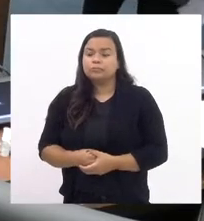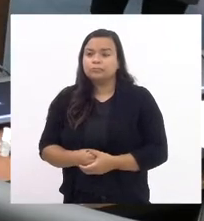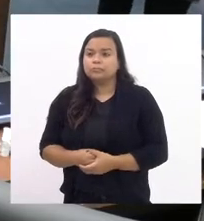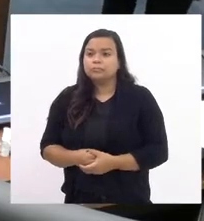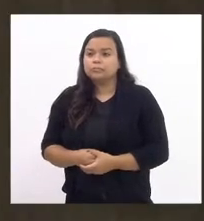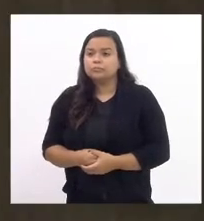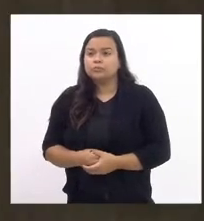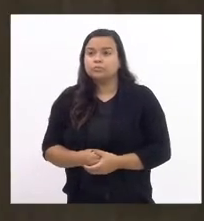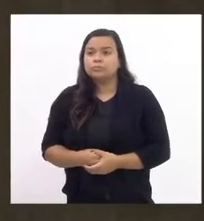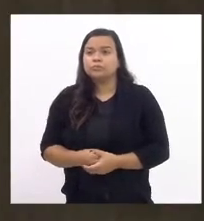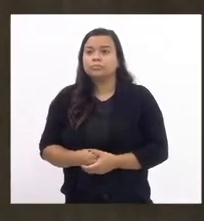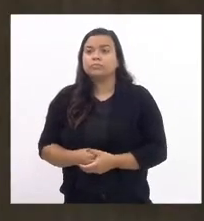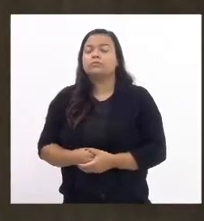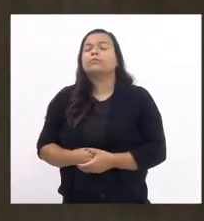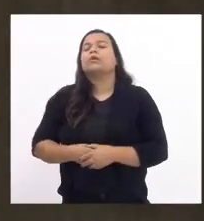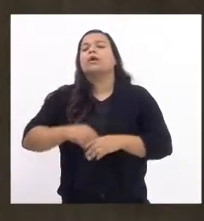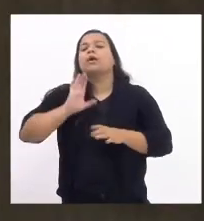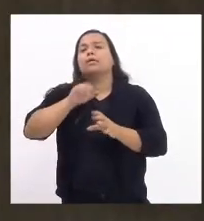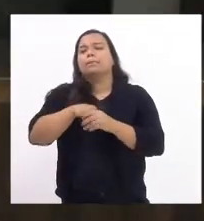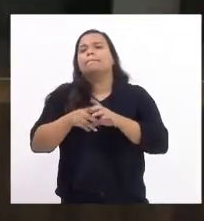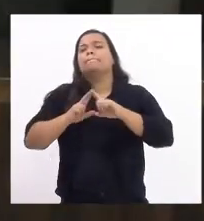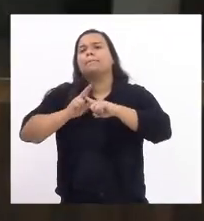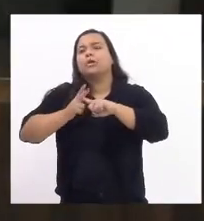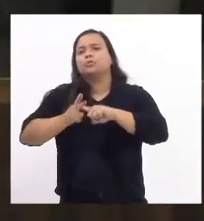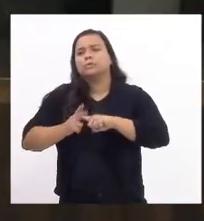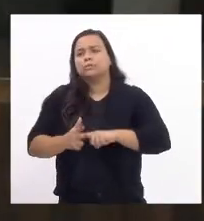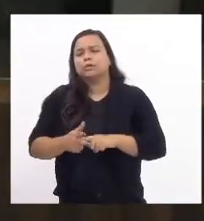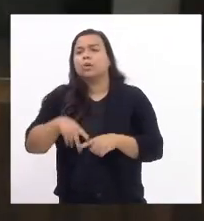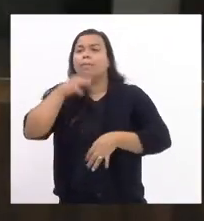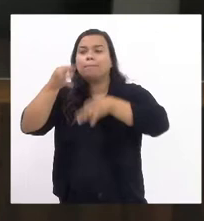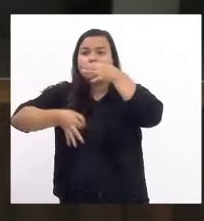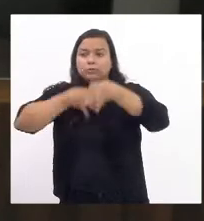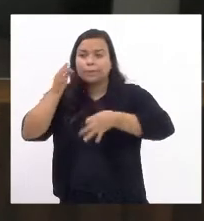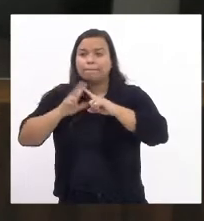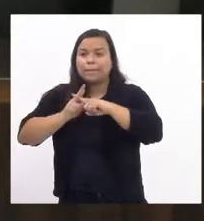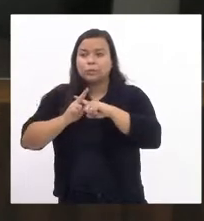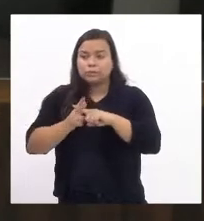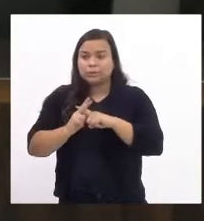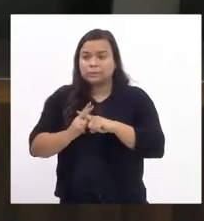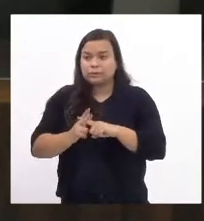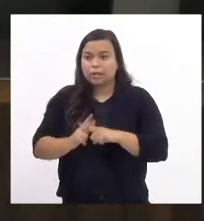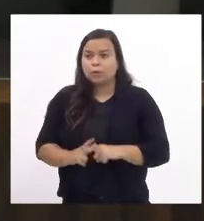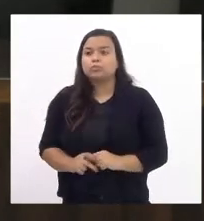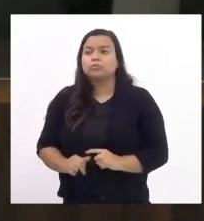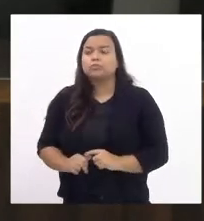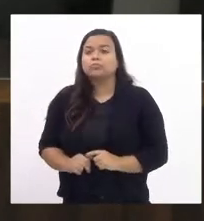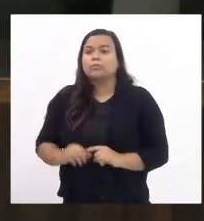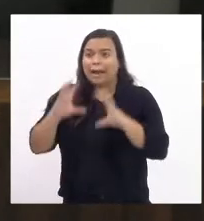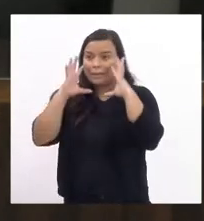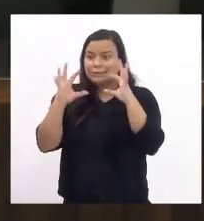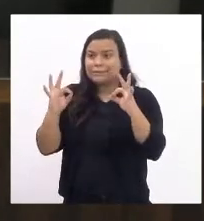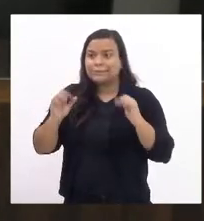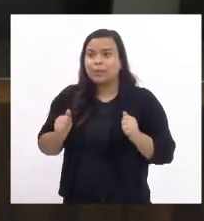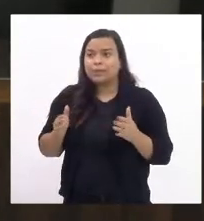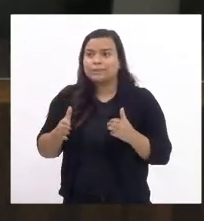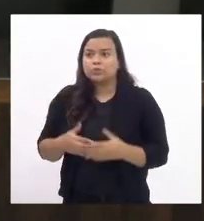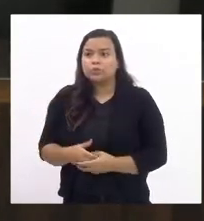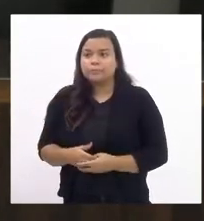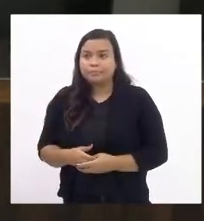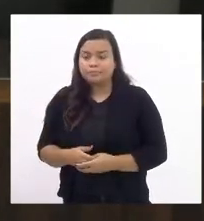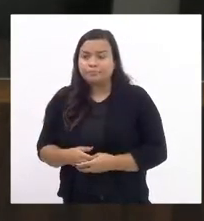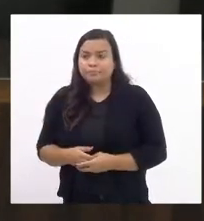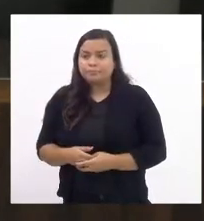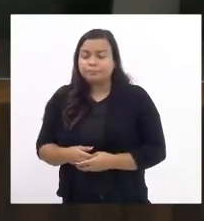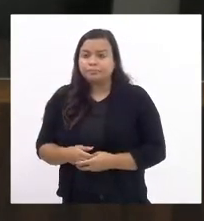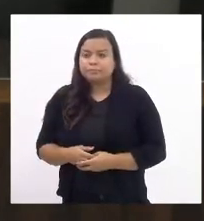Pela manutenção, senhor presidente. Os pareceres emitidos pela manutenção. Atenção, assessoria.